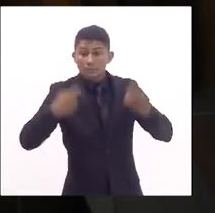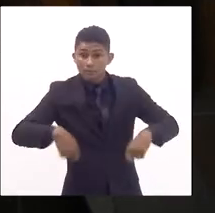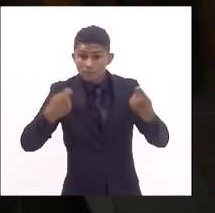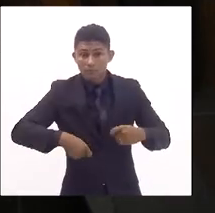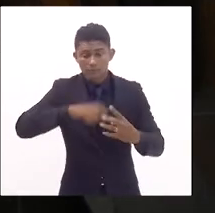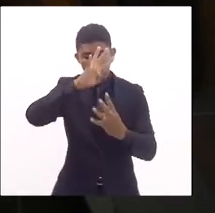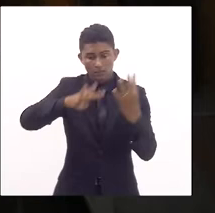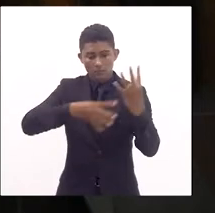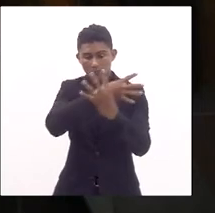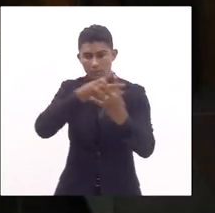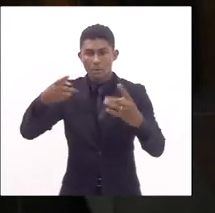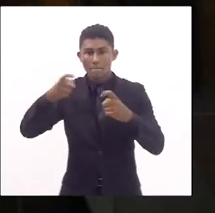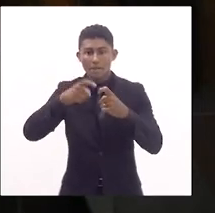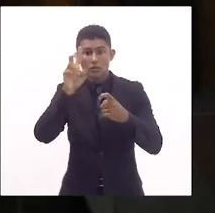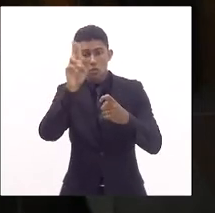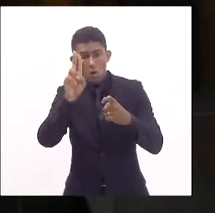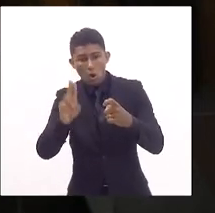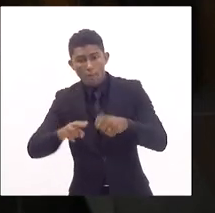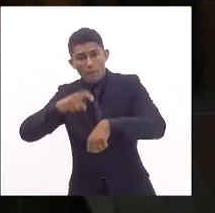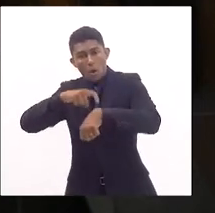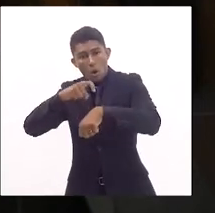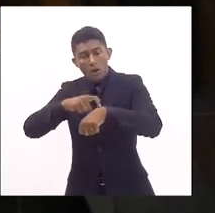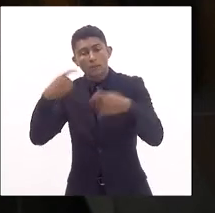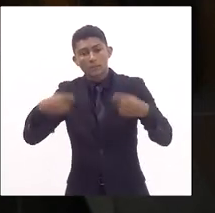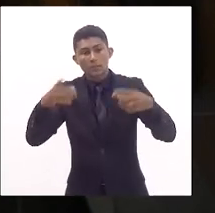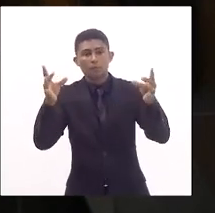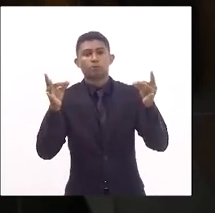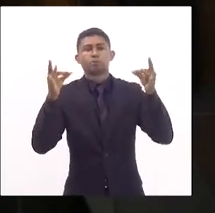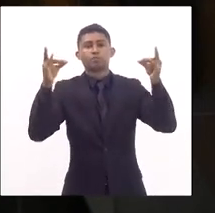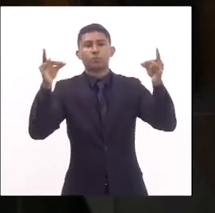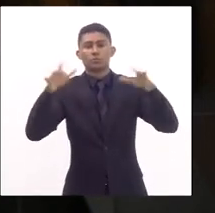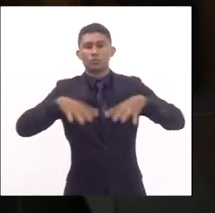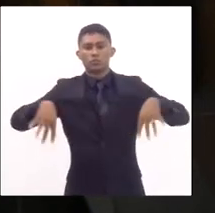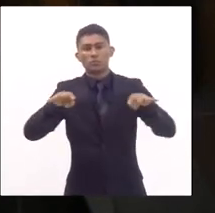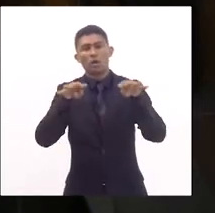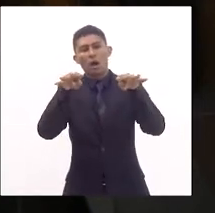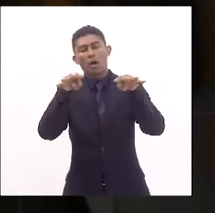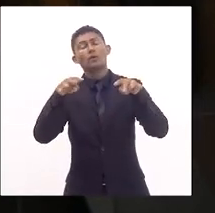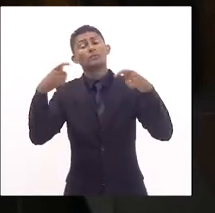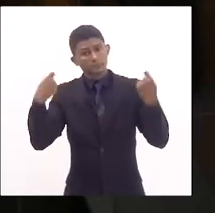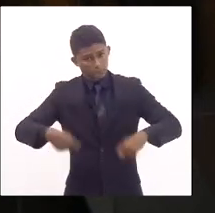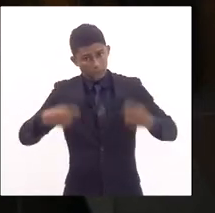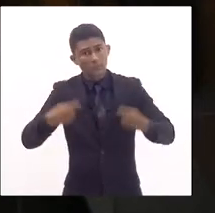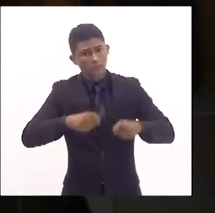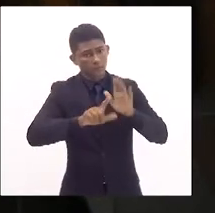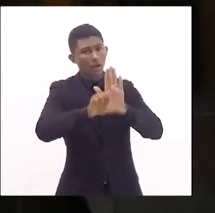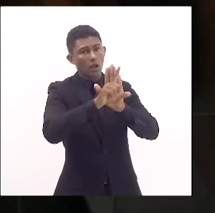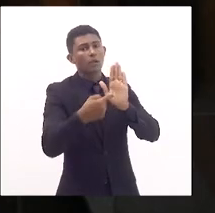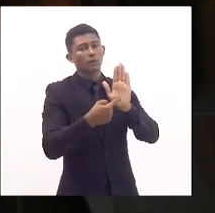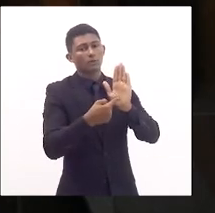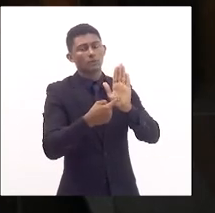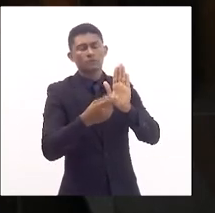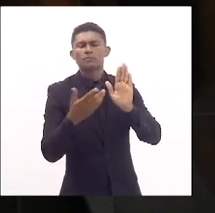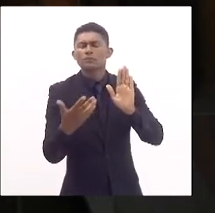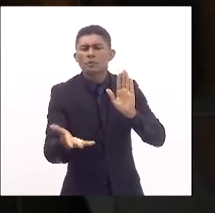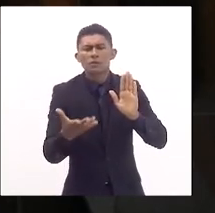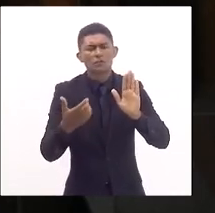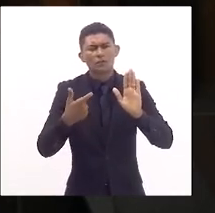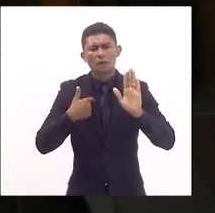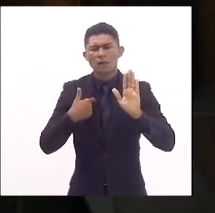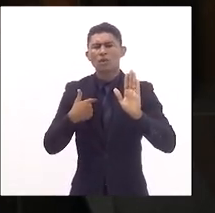população e logo presidente e questionando com